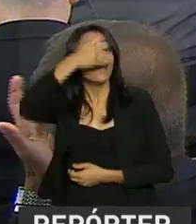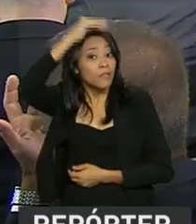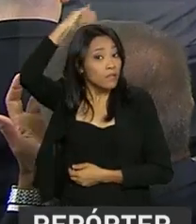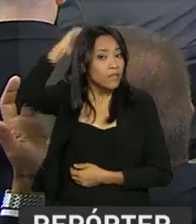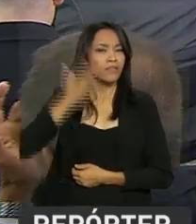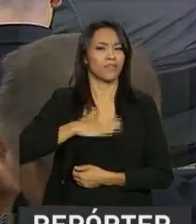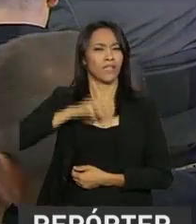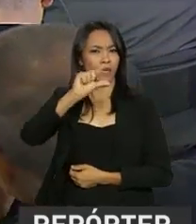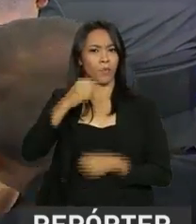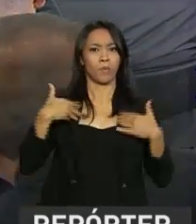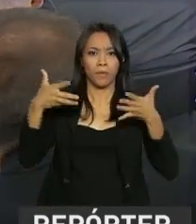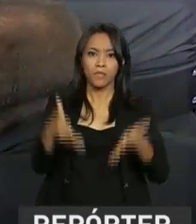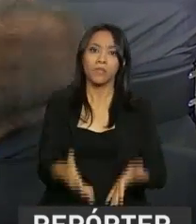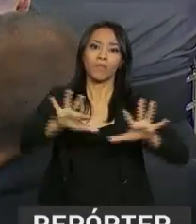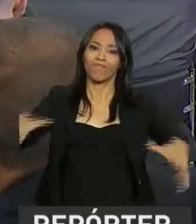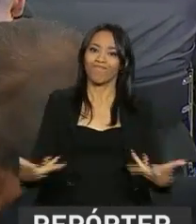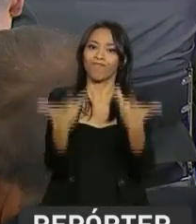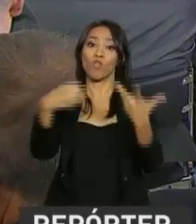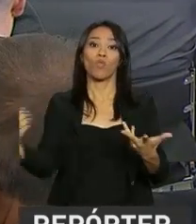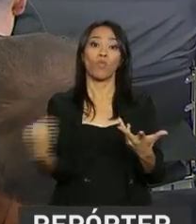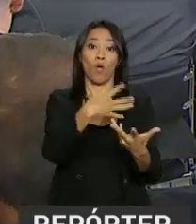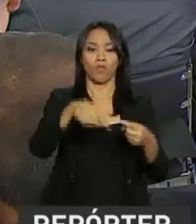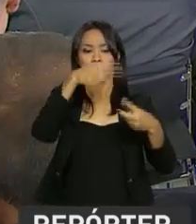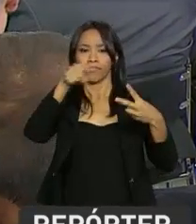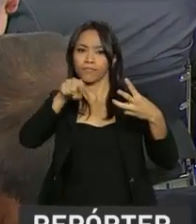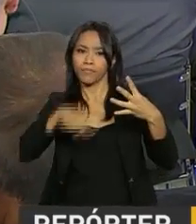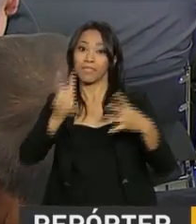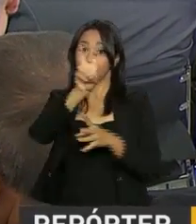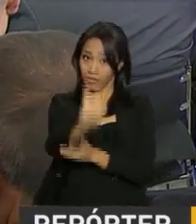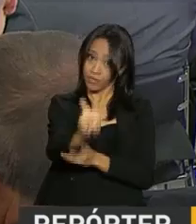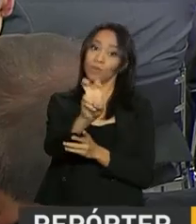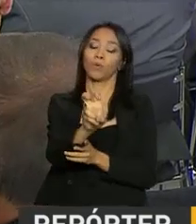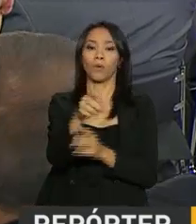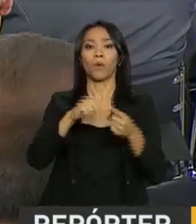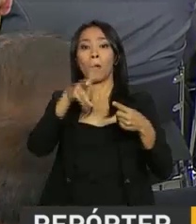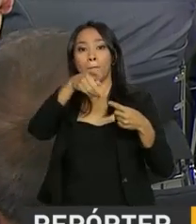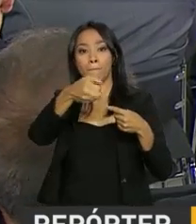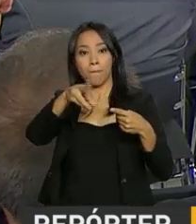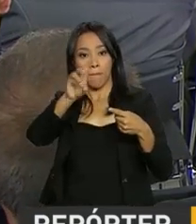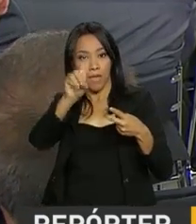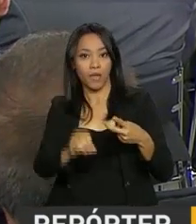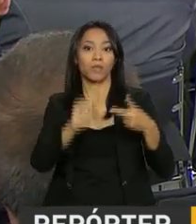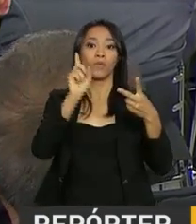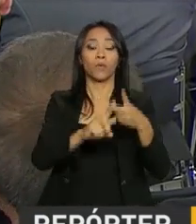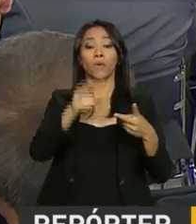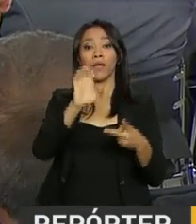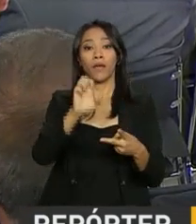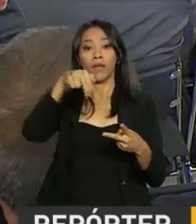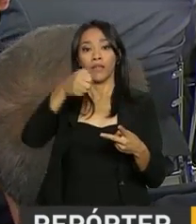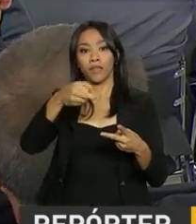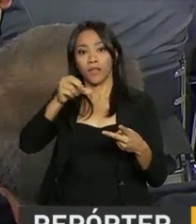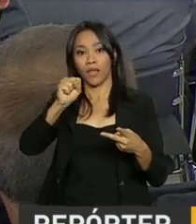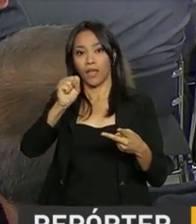pouco da cerimônia de posse dos novos dirigentes de cinco instituições Pedro parente na Petrobras Ernesto